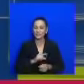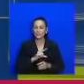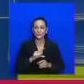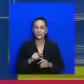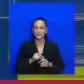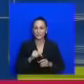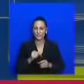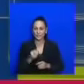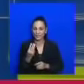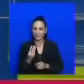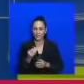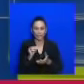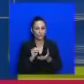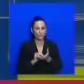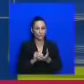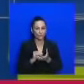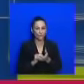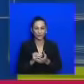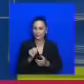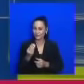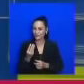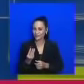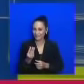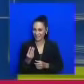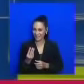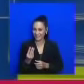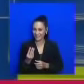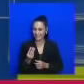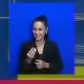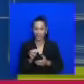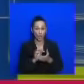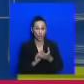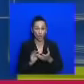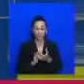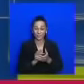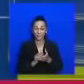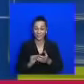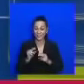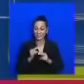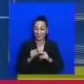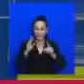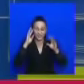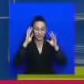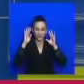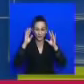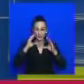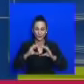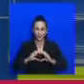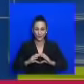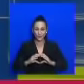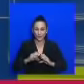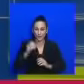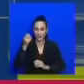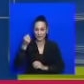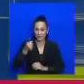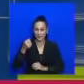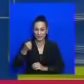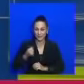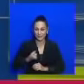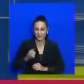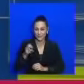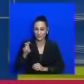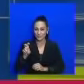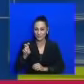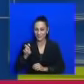Foram sorteados 3 números, faltam 3. Loterias Caixa, já pensou? Bola branca, número